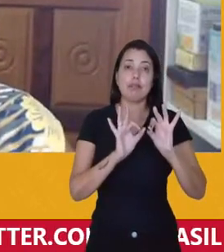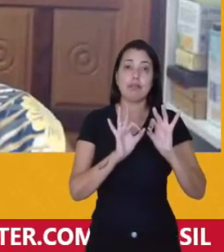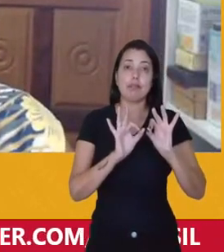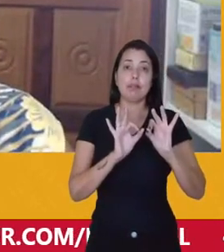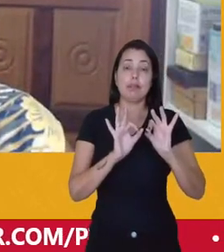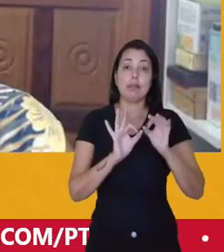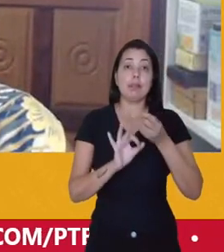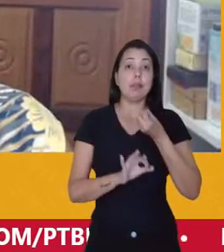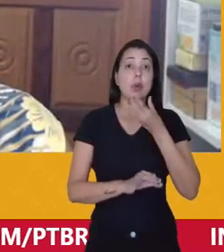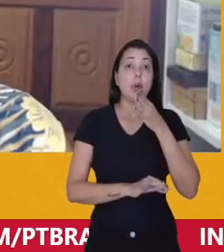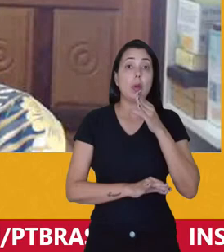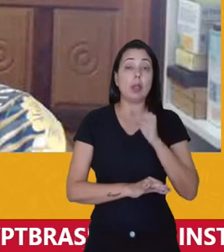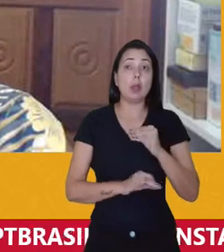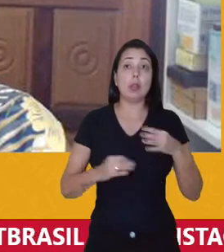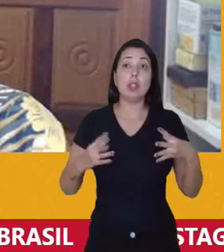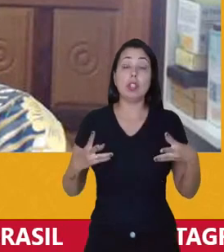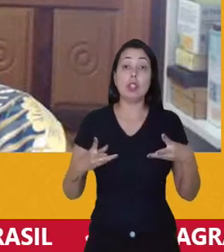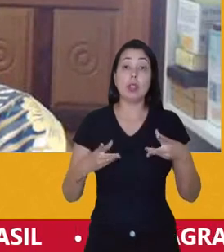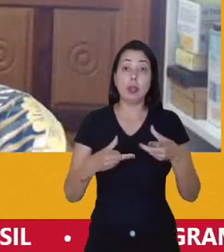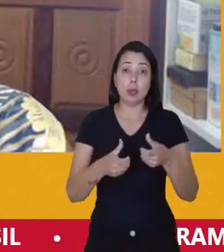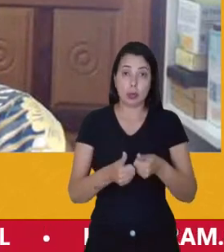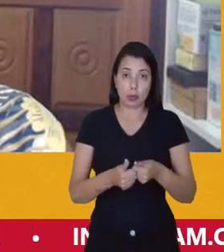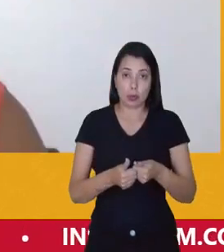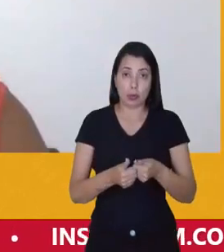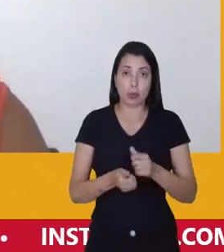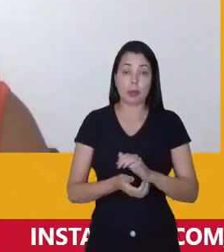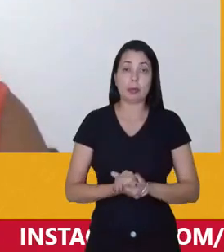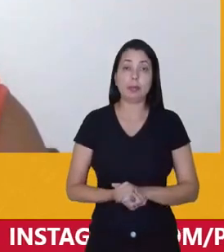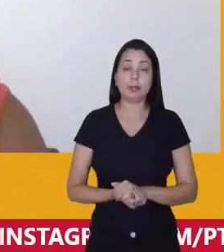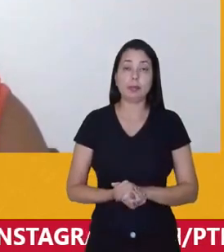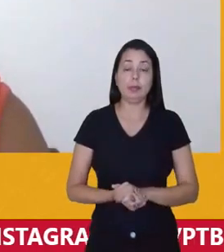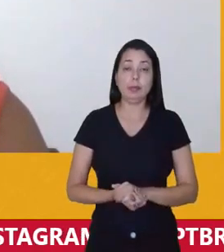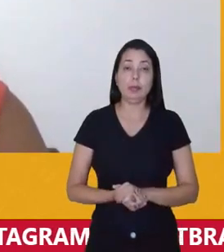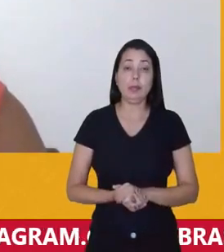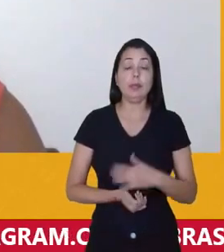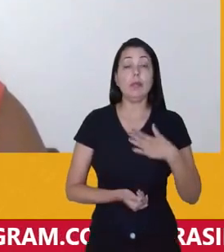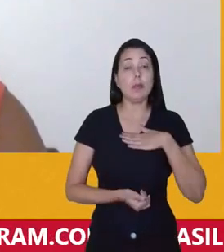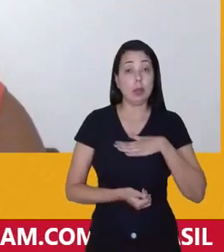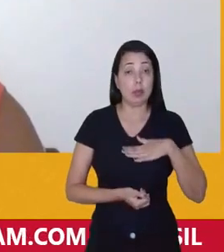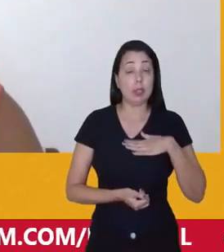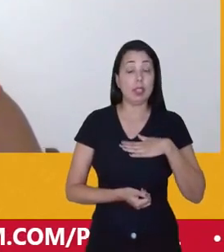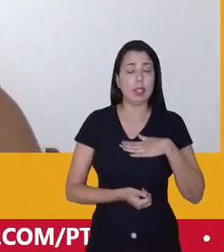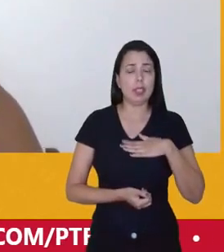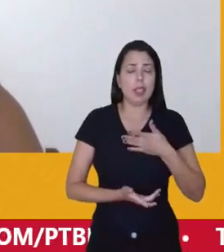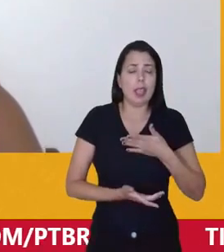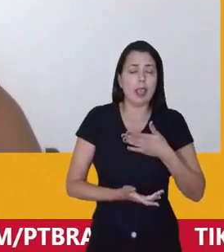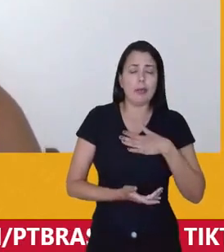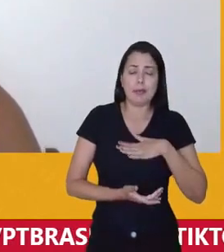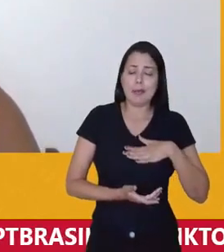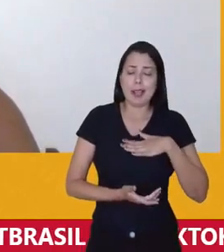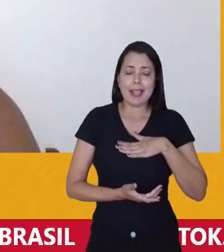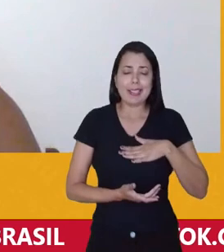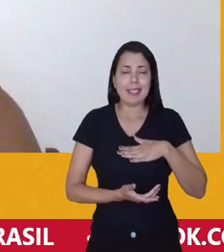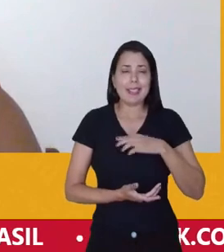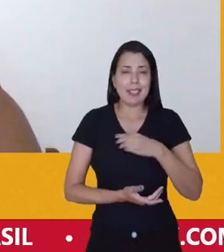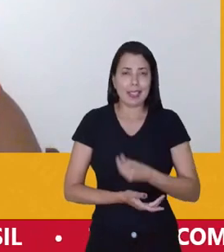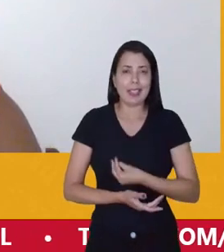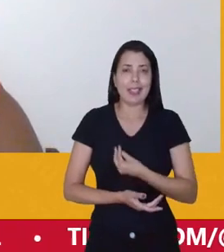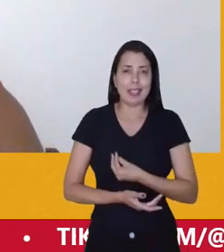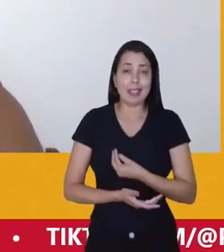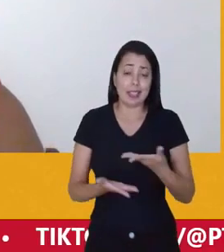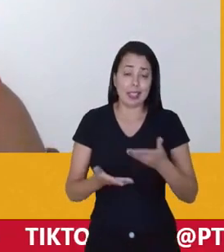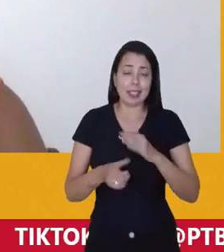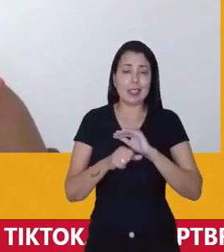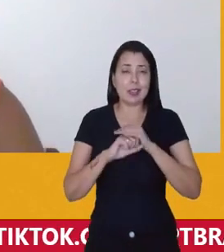Boa noite a todos, a todas e a todos. Eu gostaria de dizer que é um prazer enorme estar aqui nesta